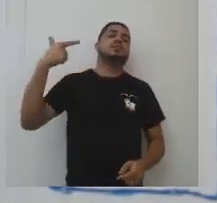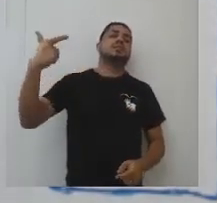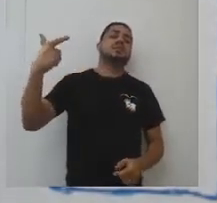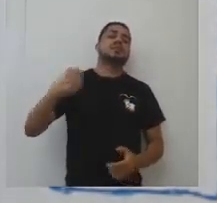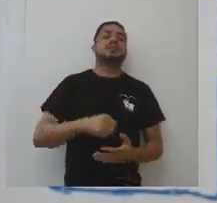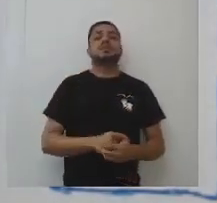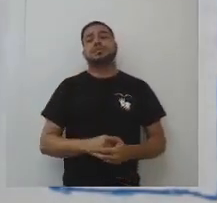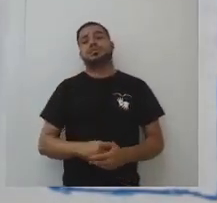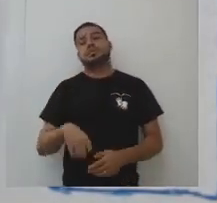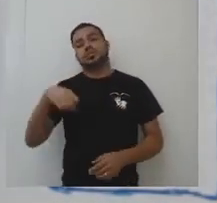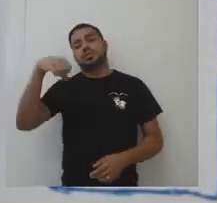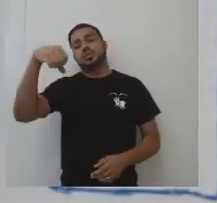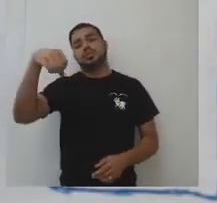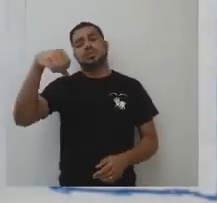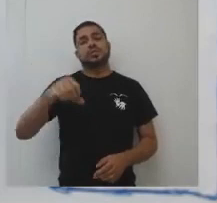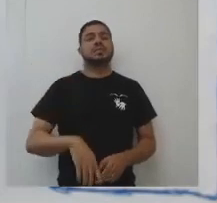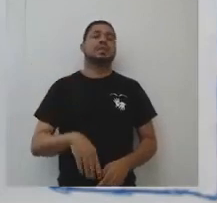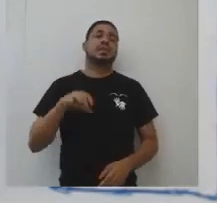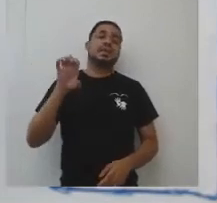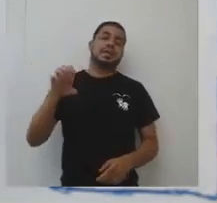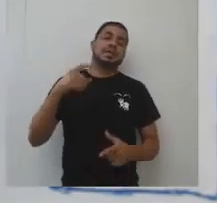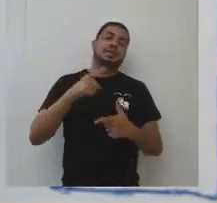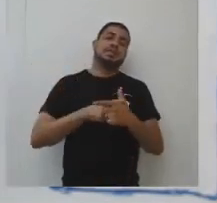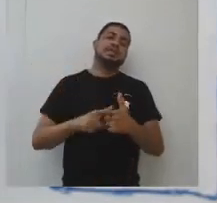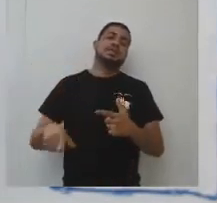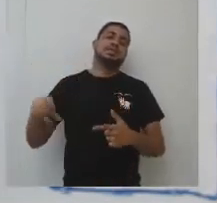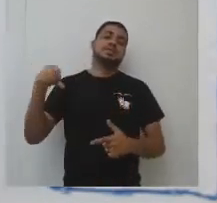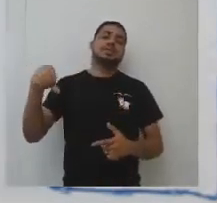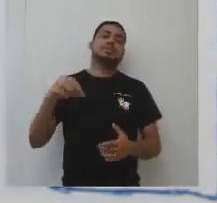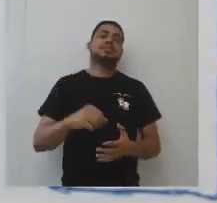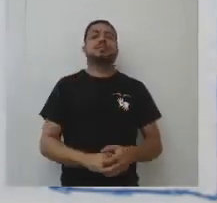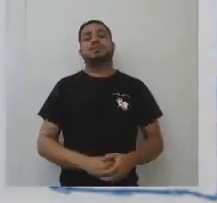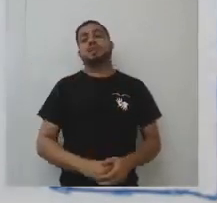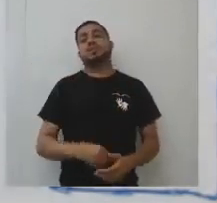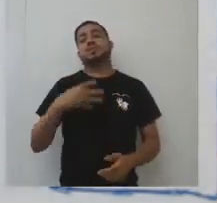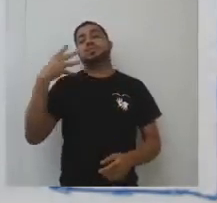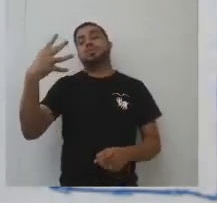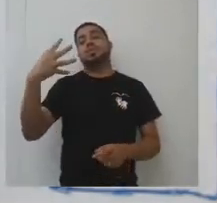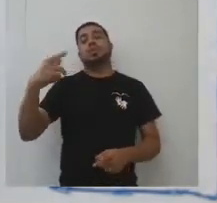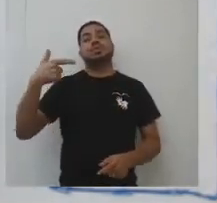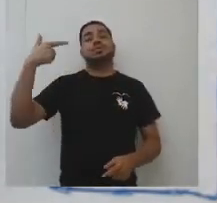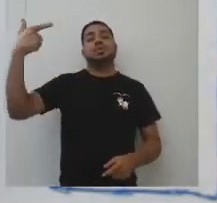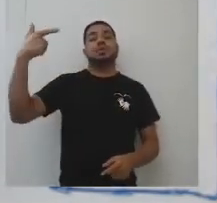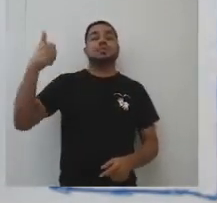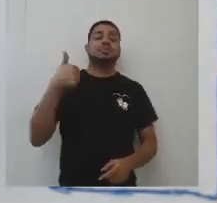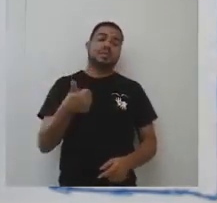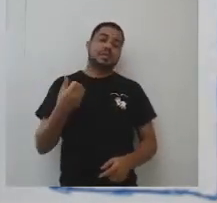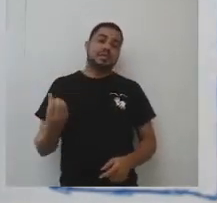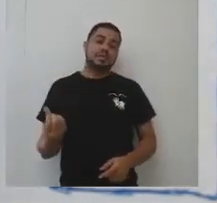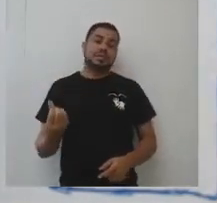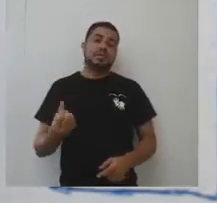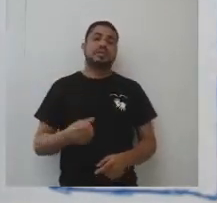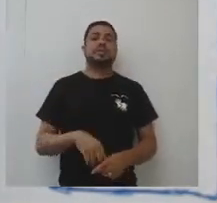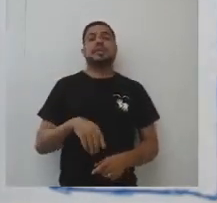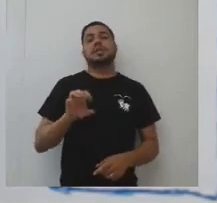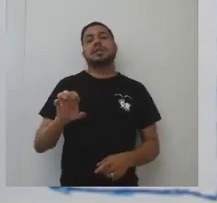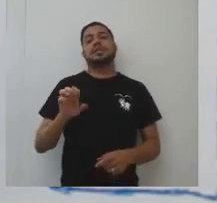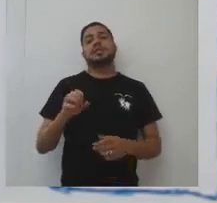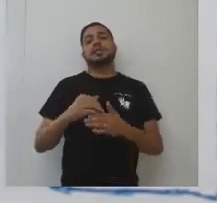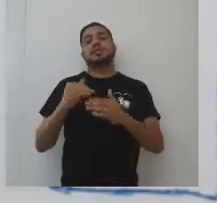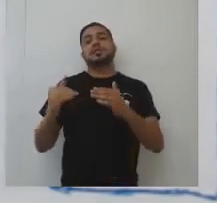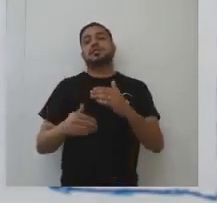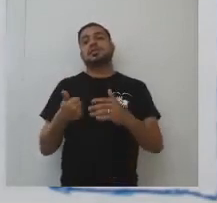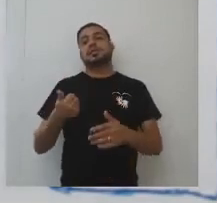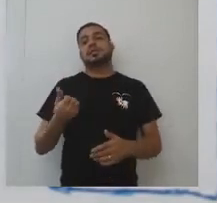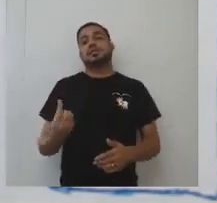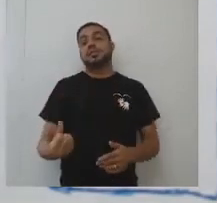3 vezes 3, 9. Então aqui é dividido por 9. 4 ao quadrado, 16. Aqui é sobre